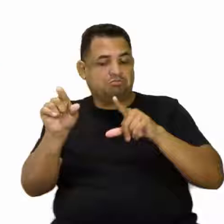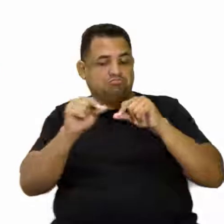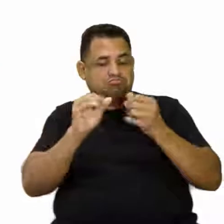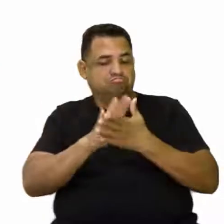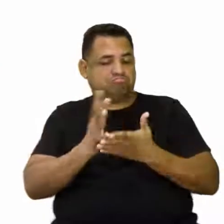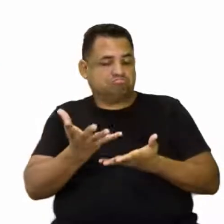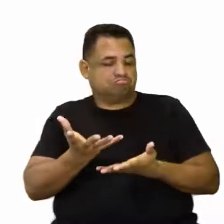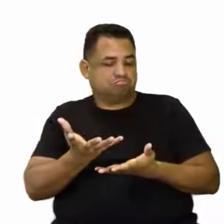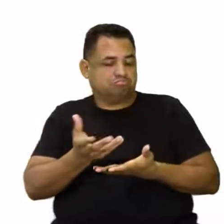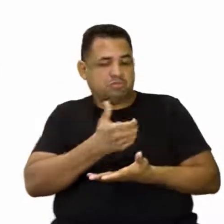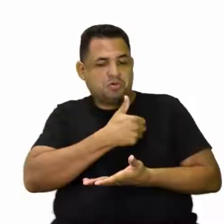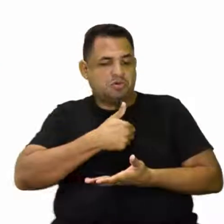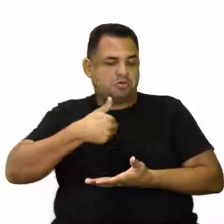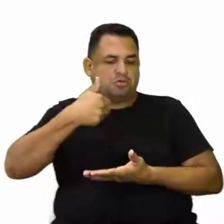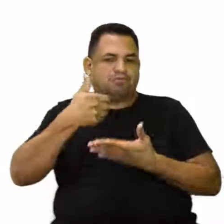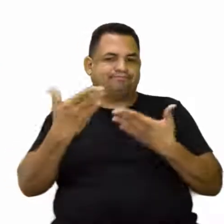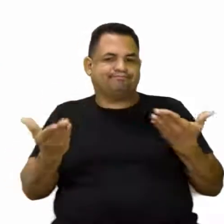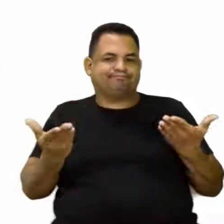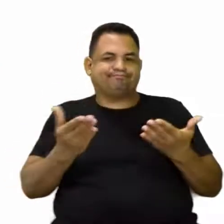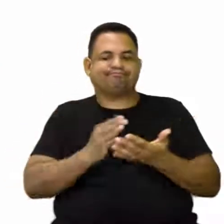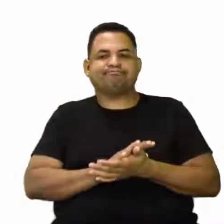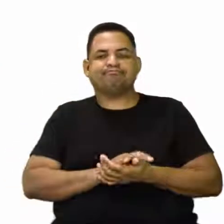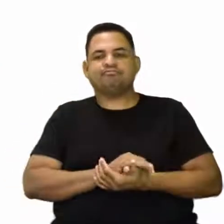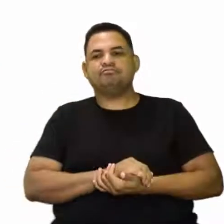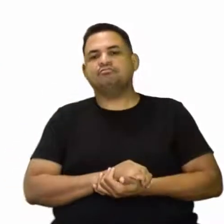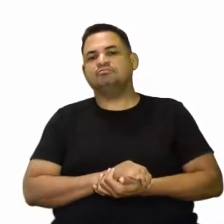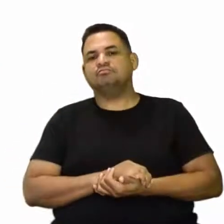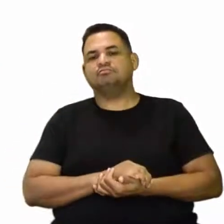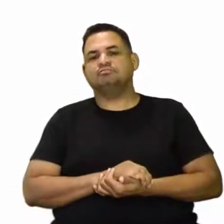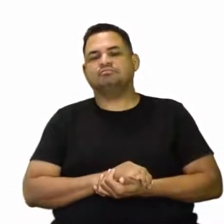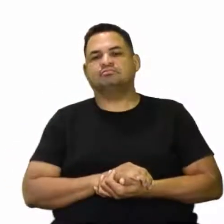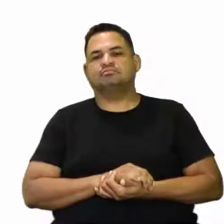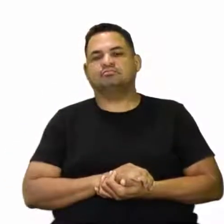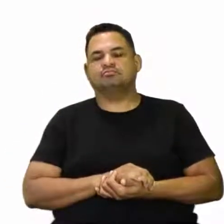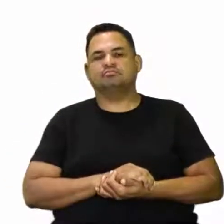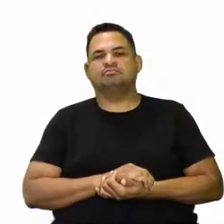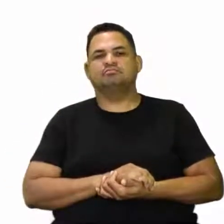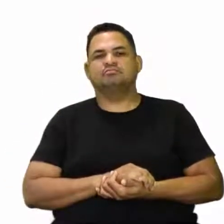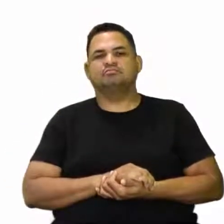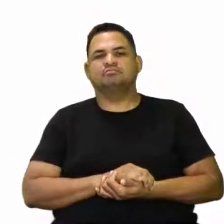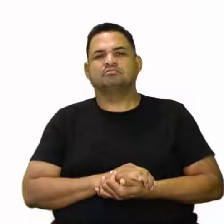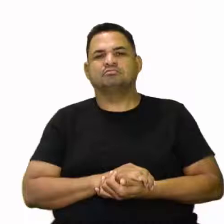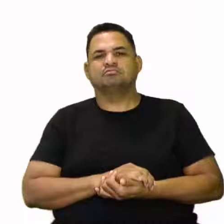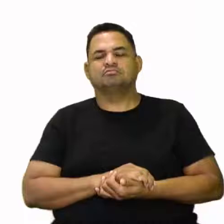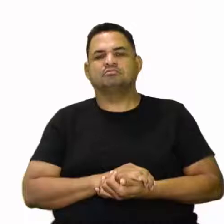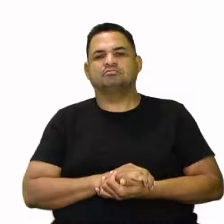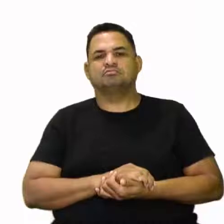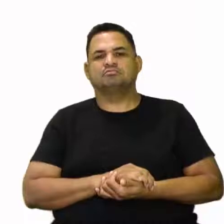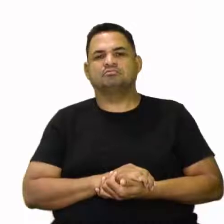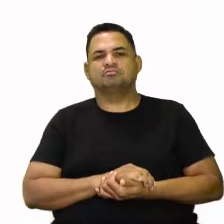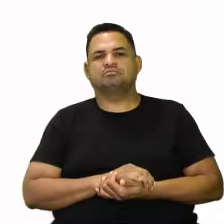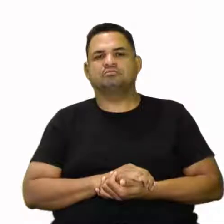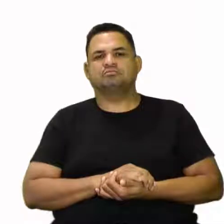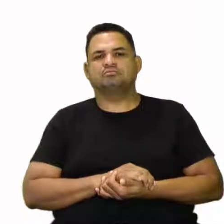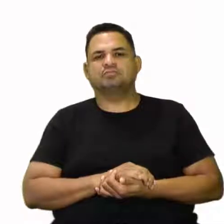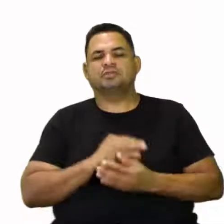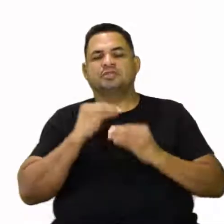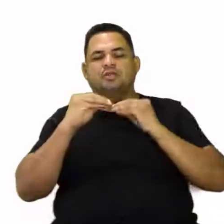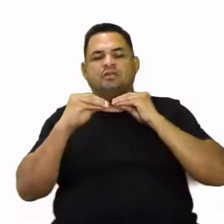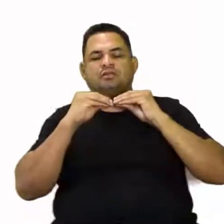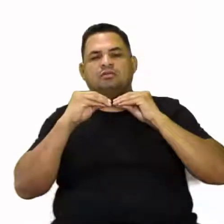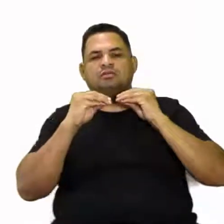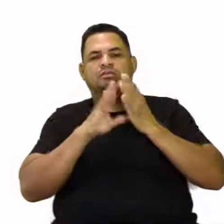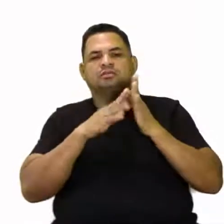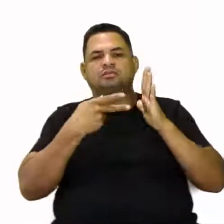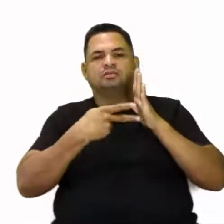ele se identificaria ou se encaixava melhor. Isso mesmo. Essa novela, ela